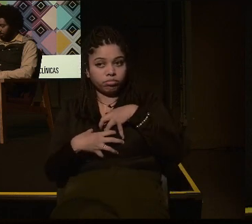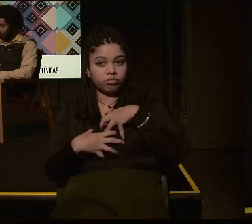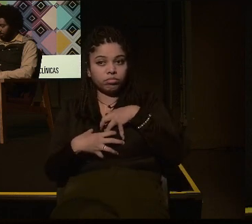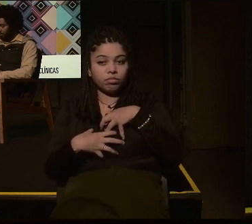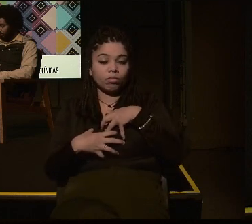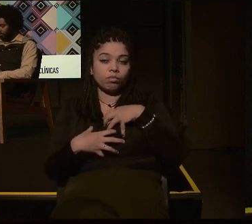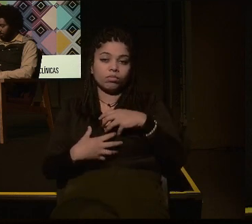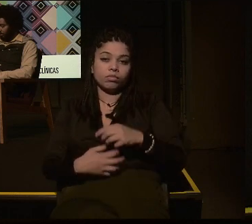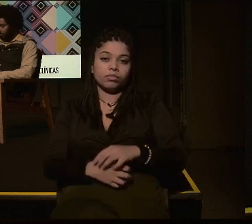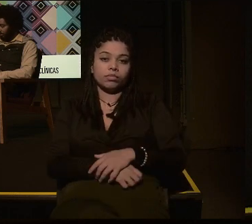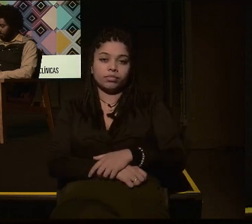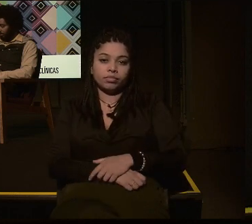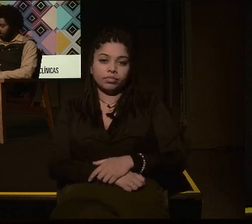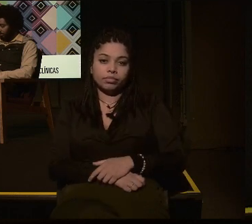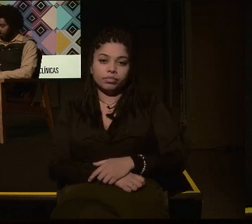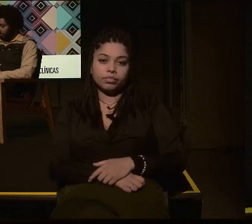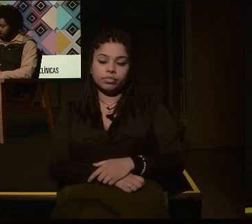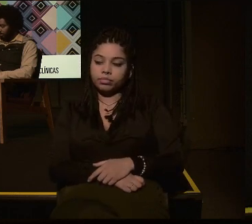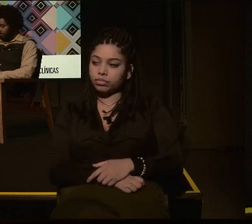que...